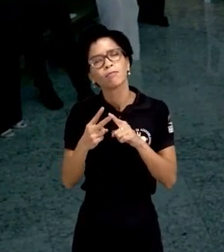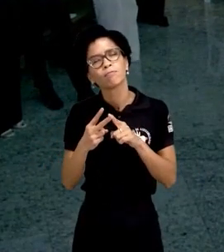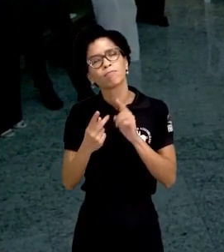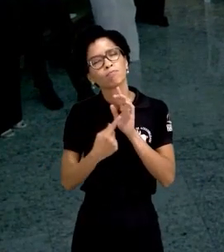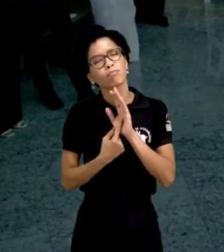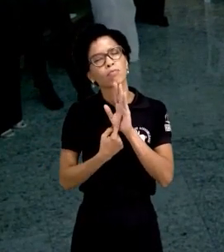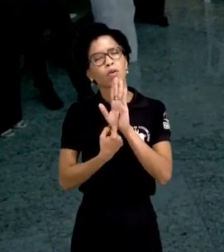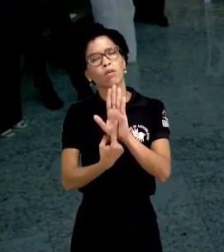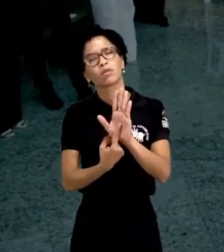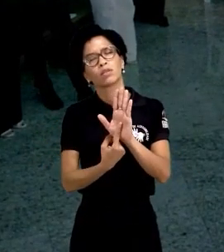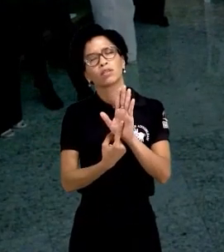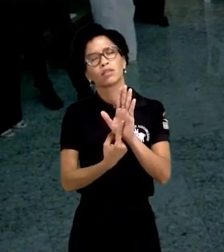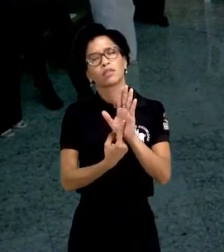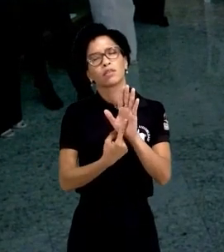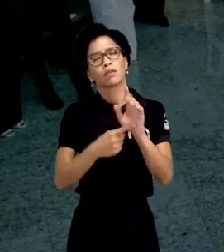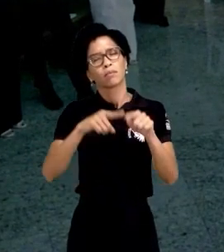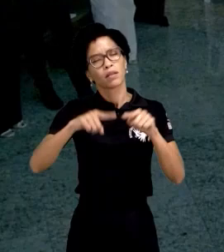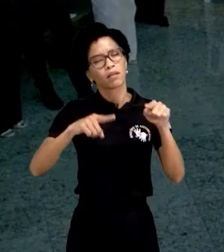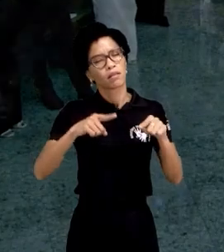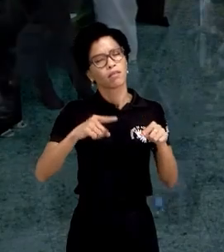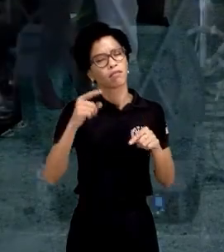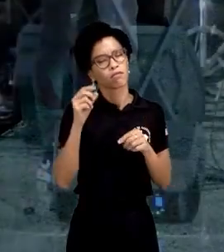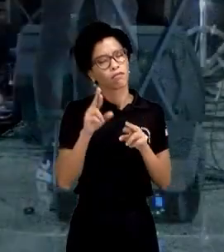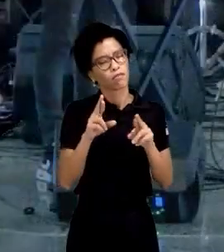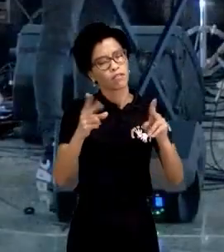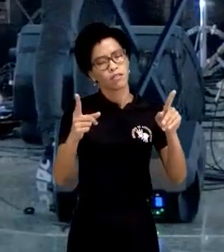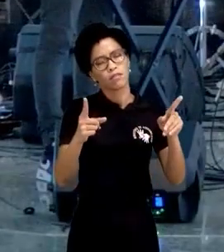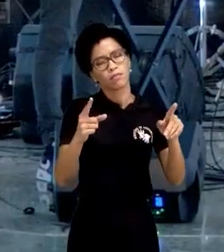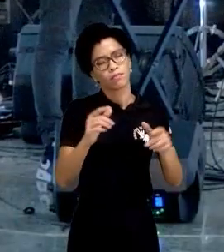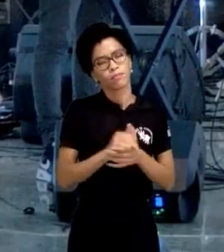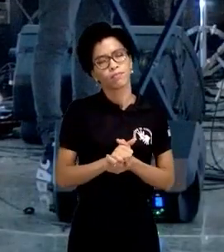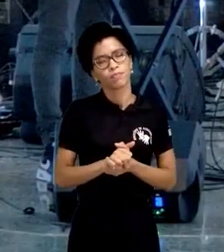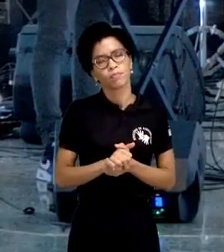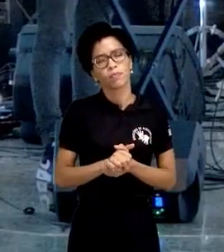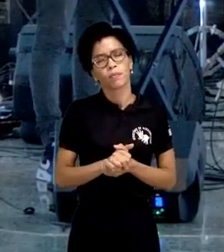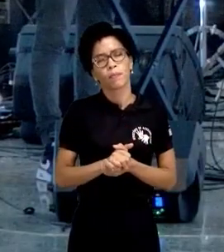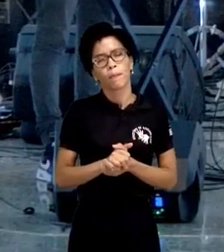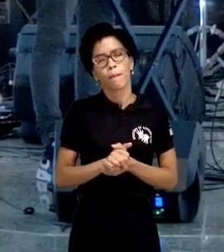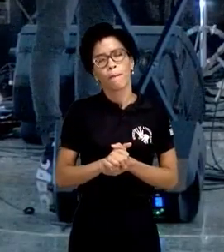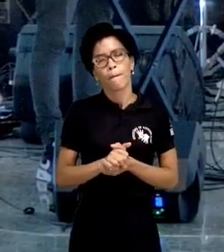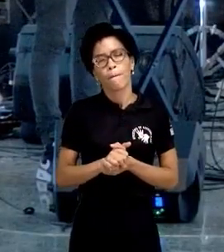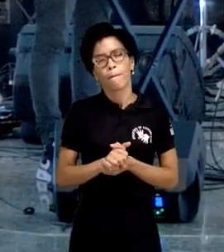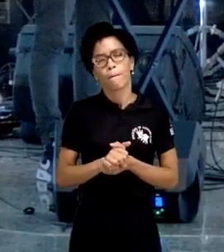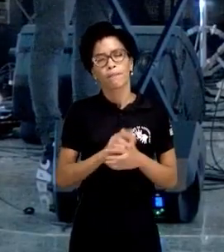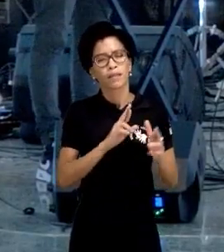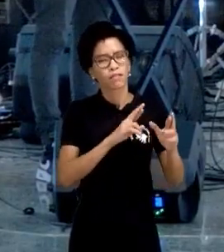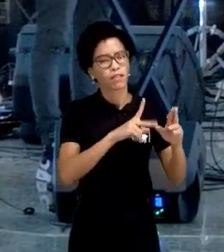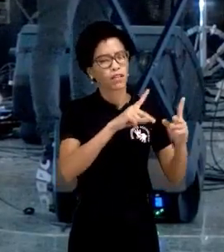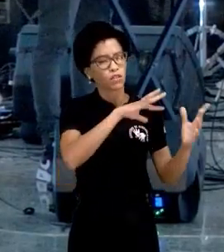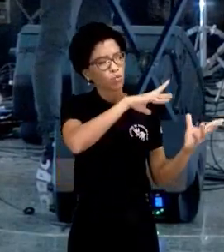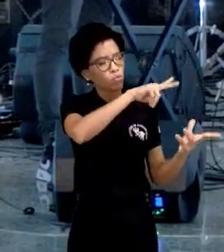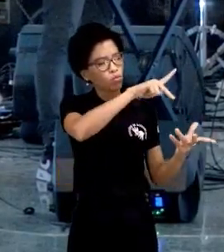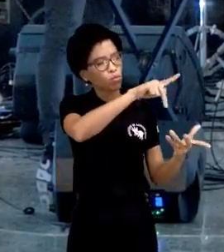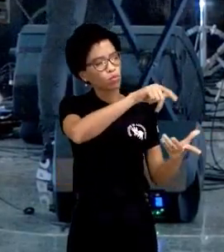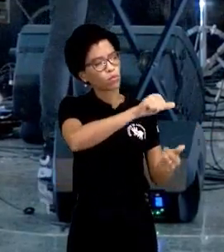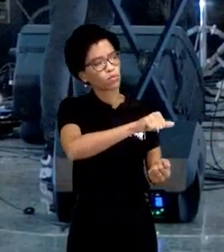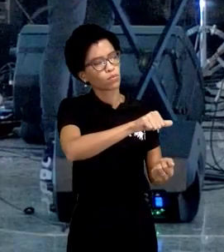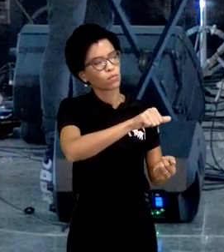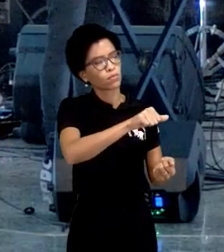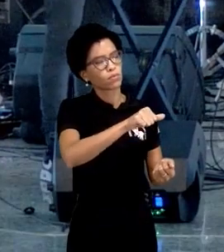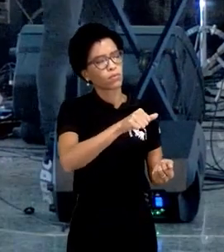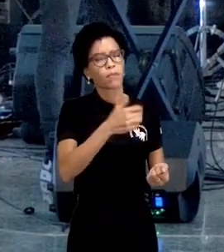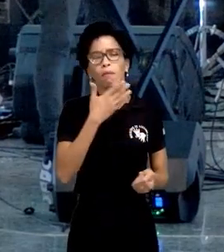A diferença em relação ao mundo lá fora. Pai, vai mostrando para cada pessoa nesse auditório o que precisa mudar, Pai.